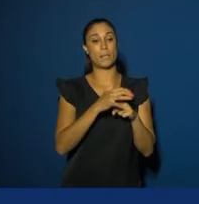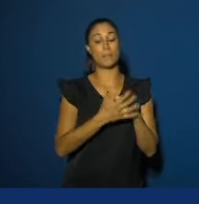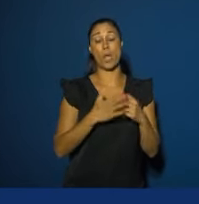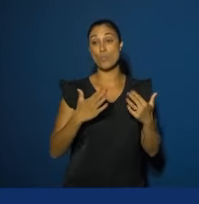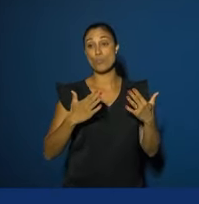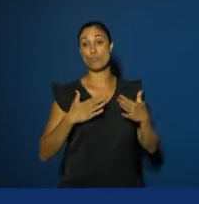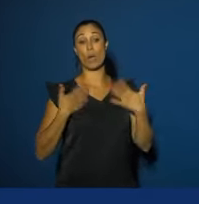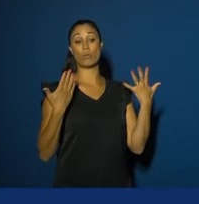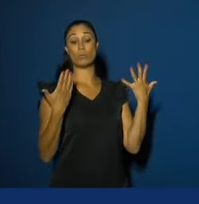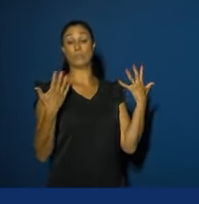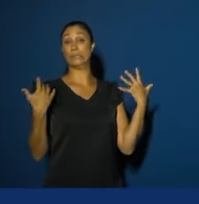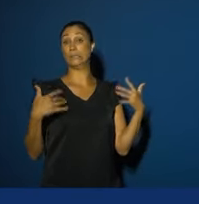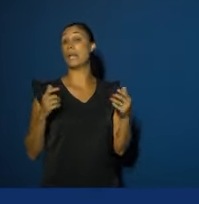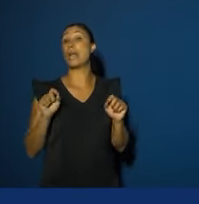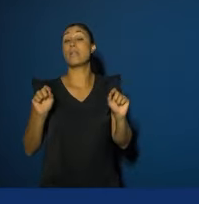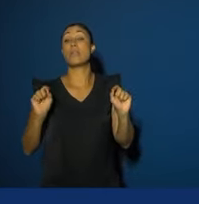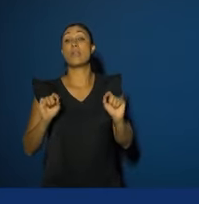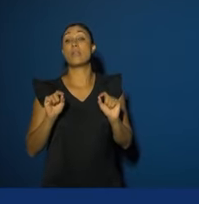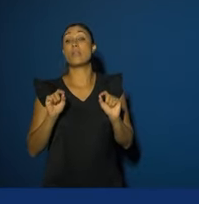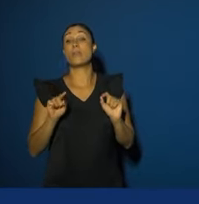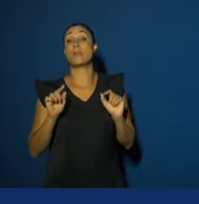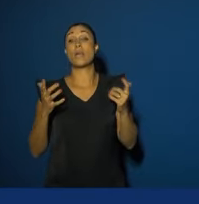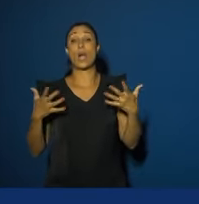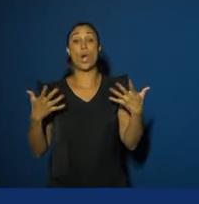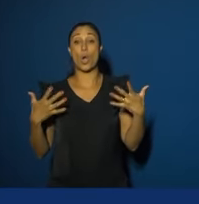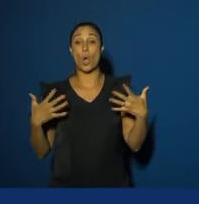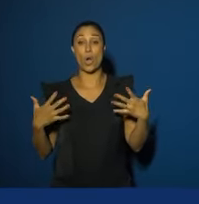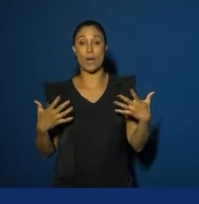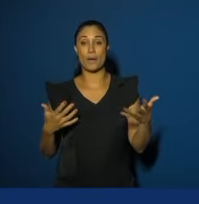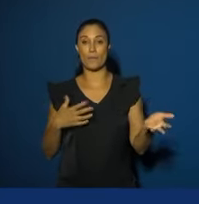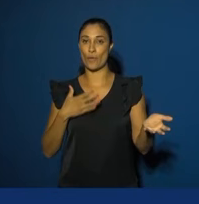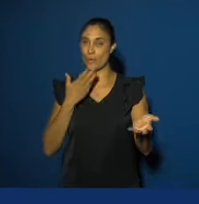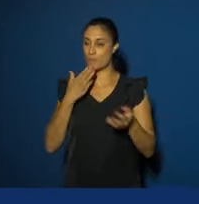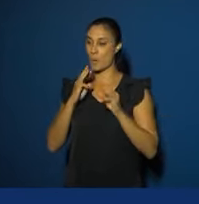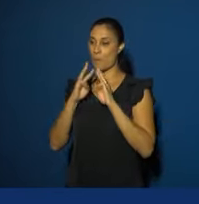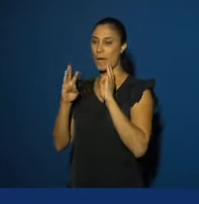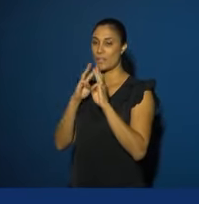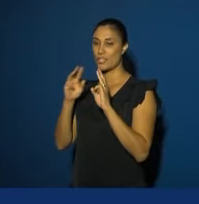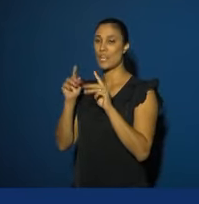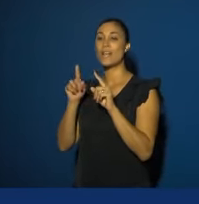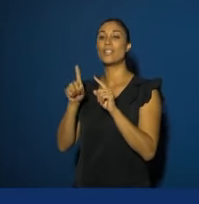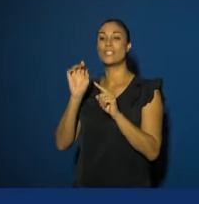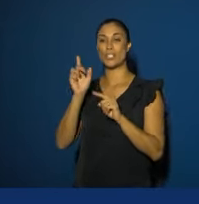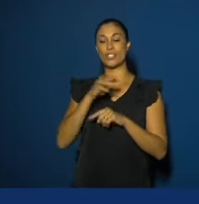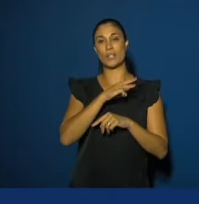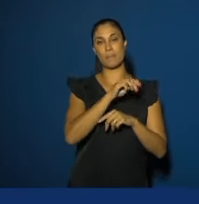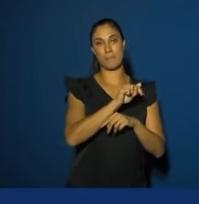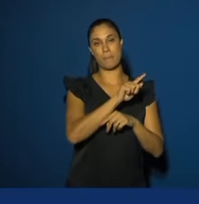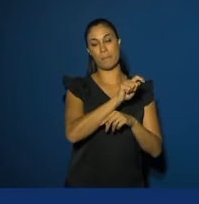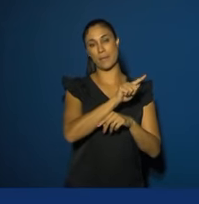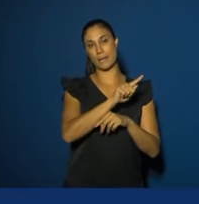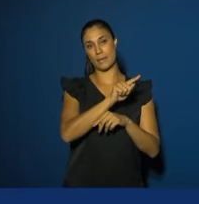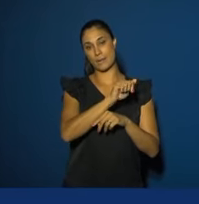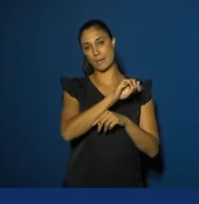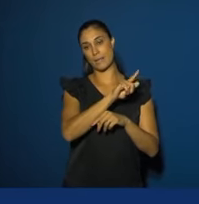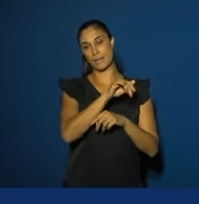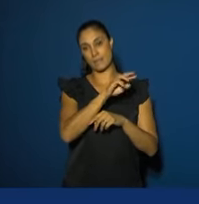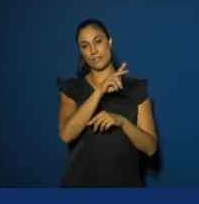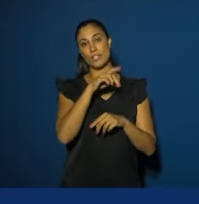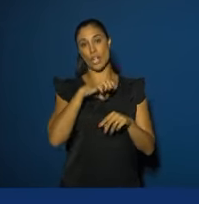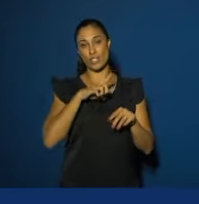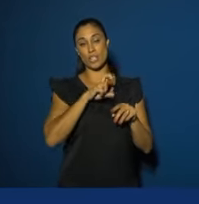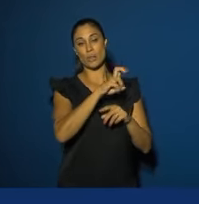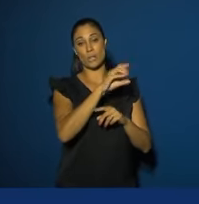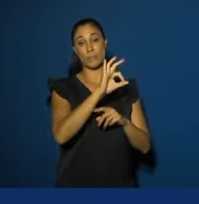todo mundo de surpresa menos Desculpa vou fazer minha meu marketing agora o magazine Luísa já tinha 50% de venda no